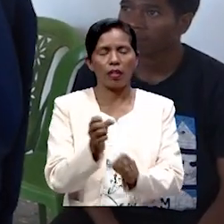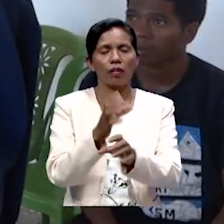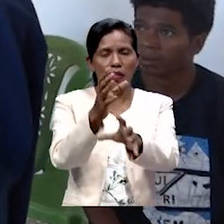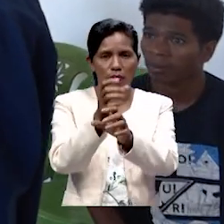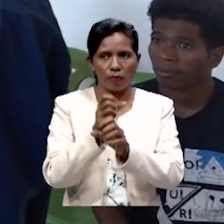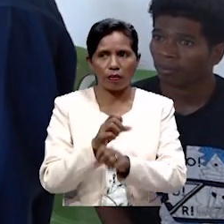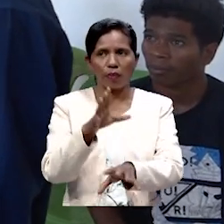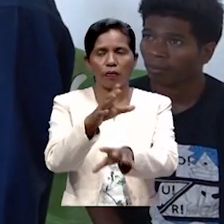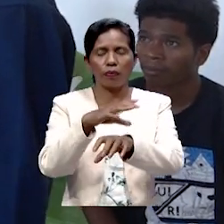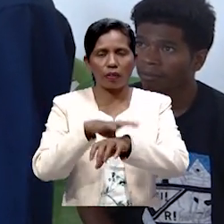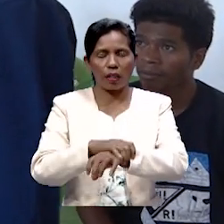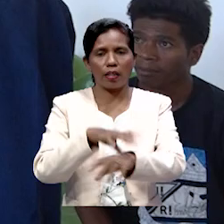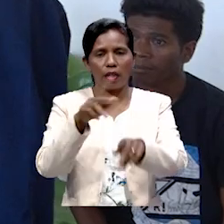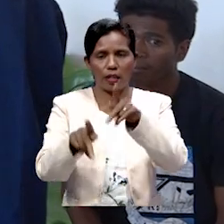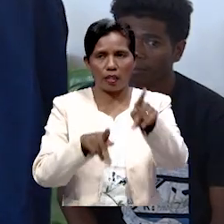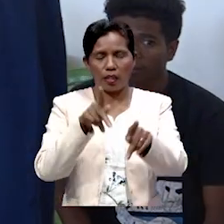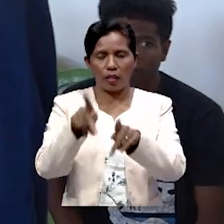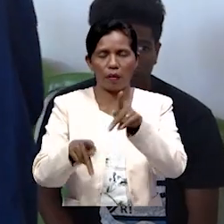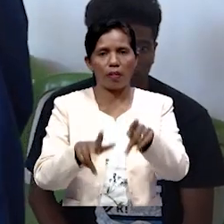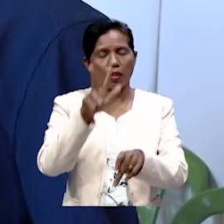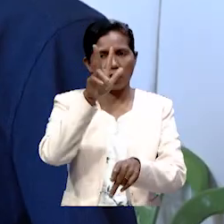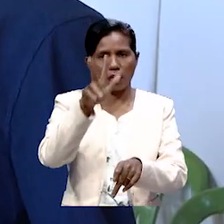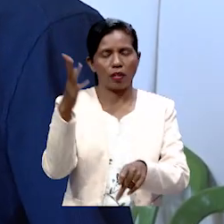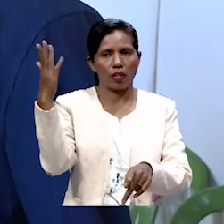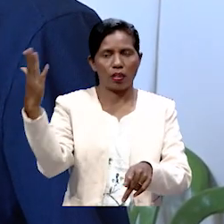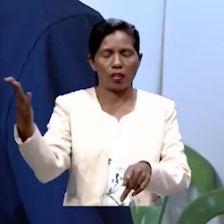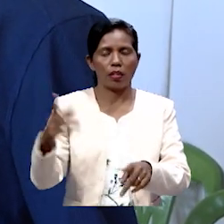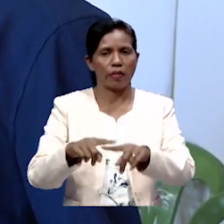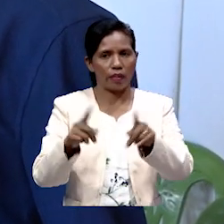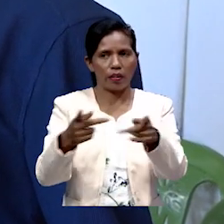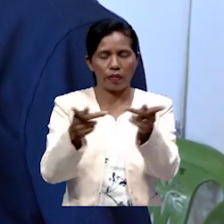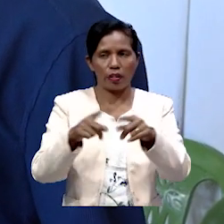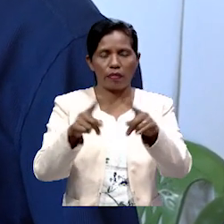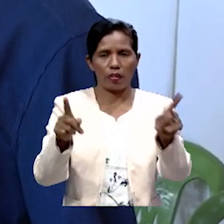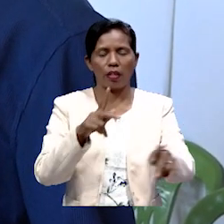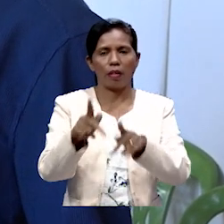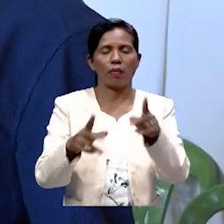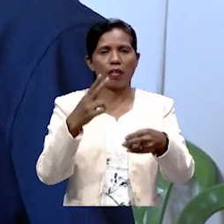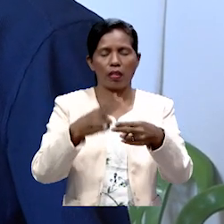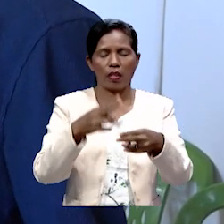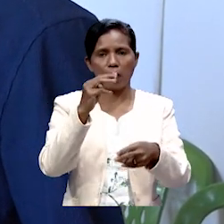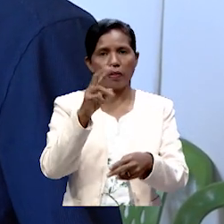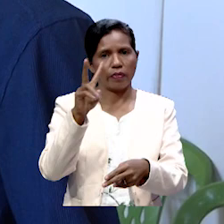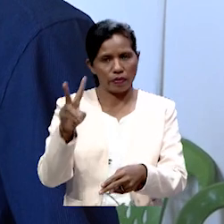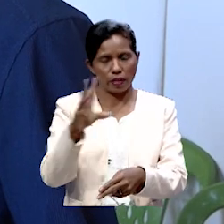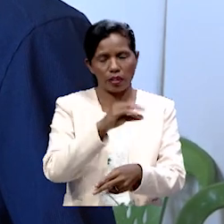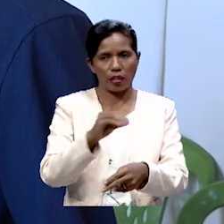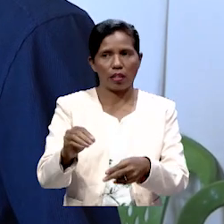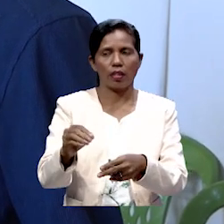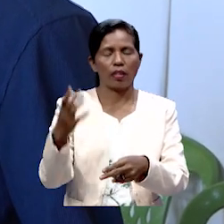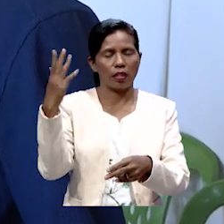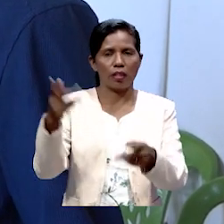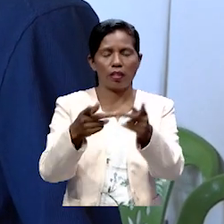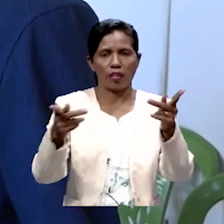detenção, busca no apreensão, ba cidadão na Intolu e a área diferente. Cidadão ho inicial MV, identifica e a